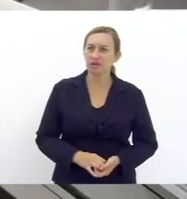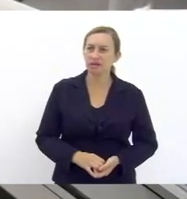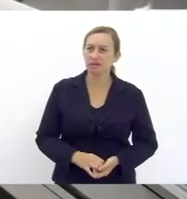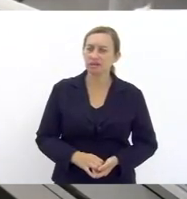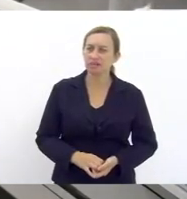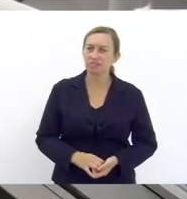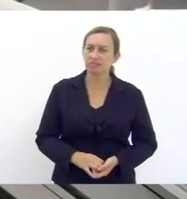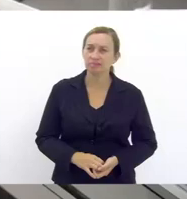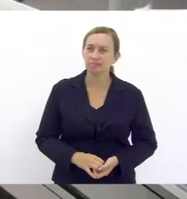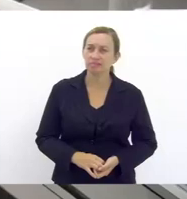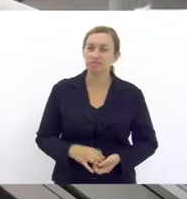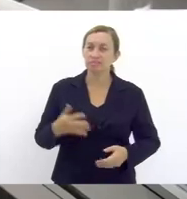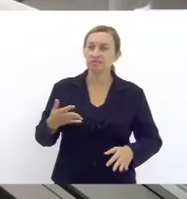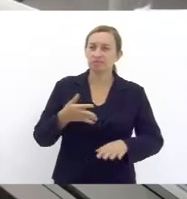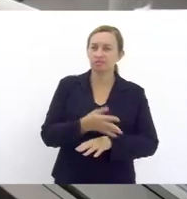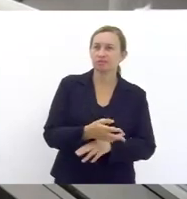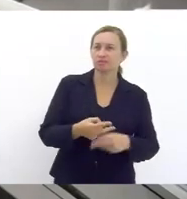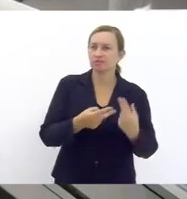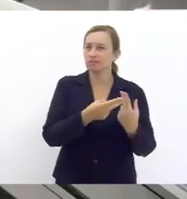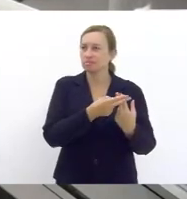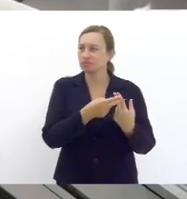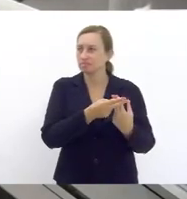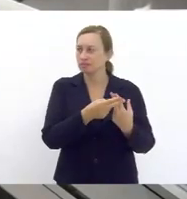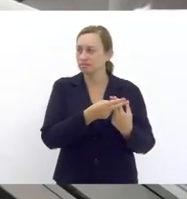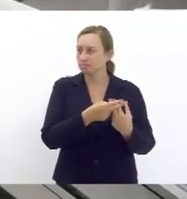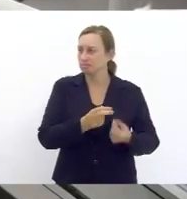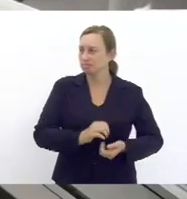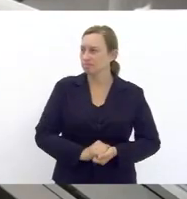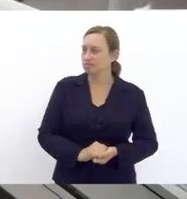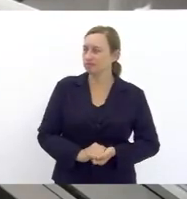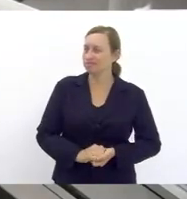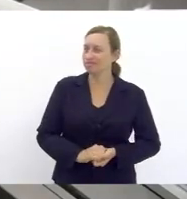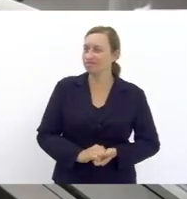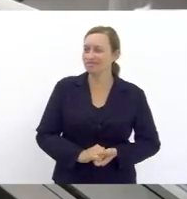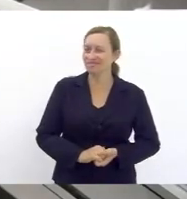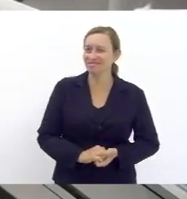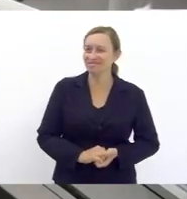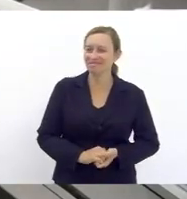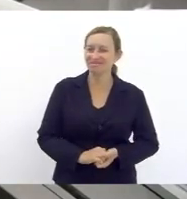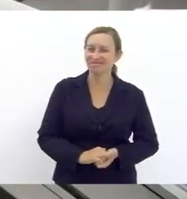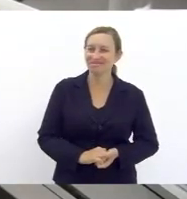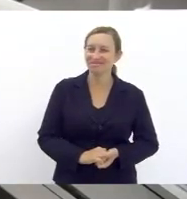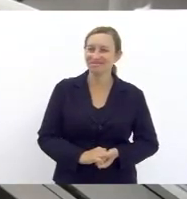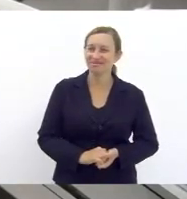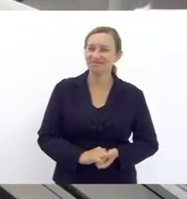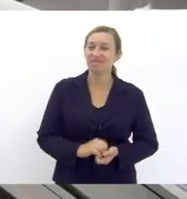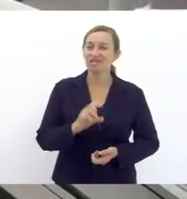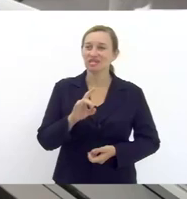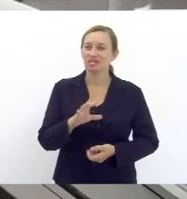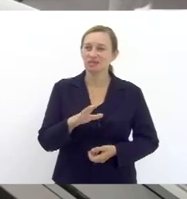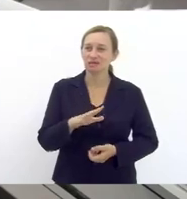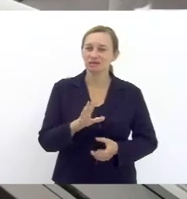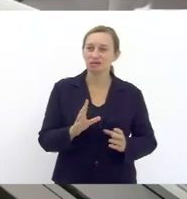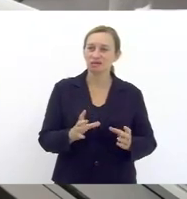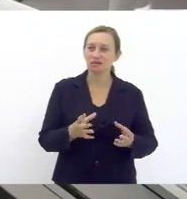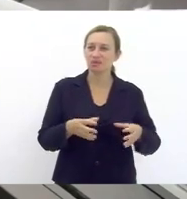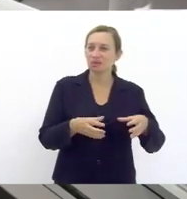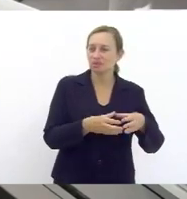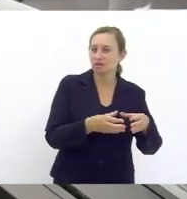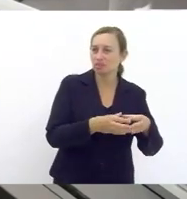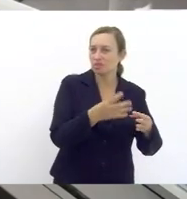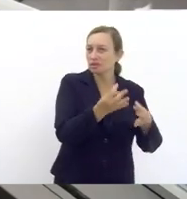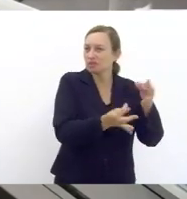maconha vai chegar no SUS mas quem vai produzir ela vai ser só as comidas terapeutas e